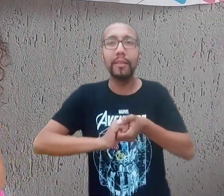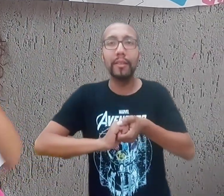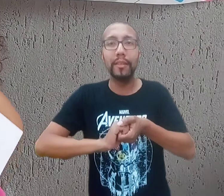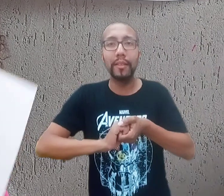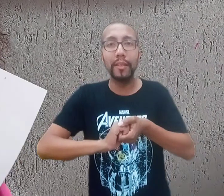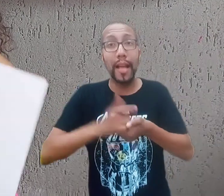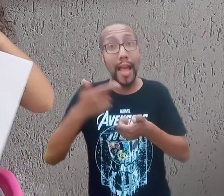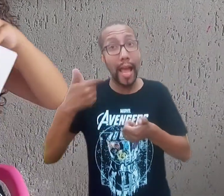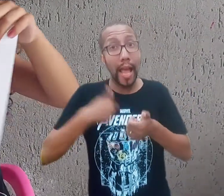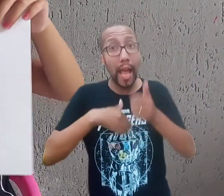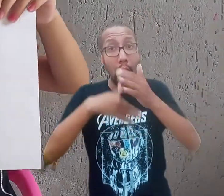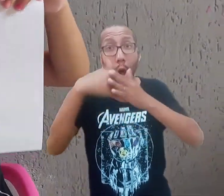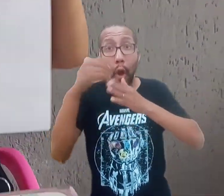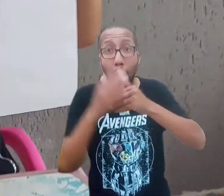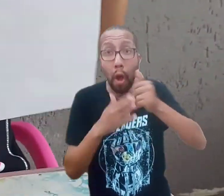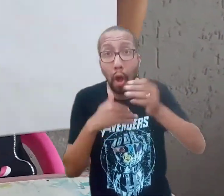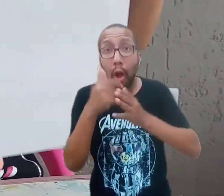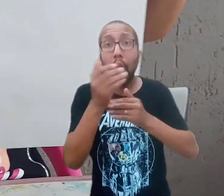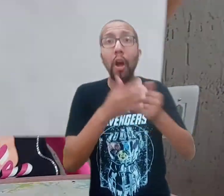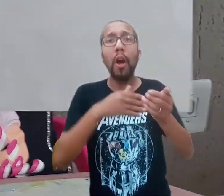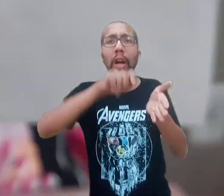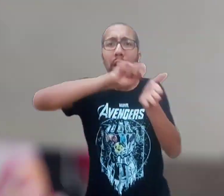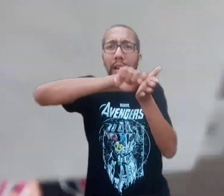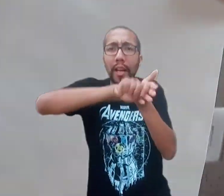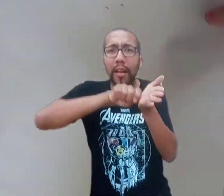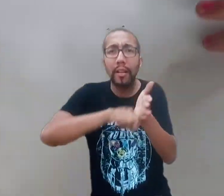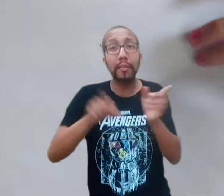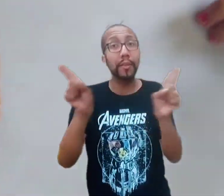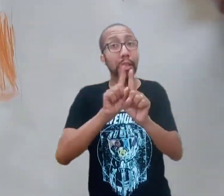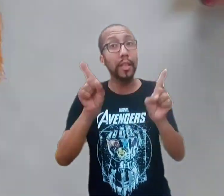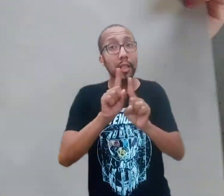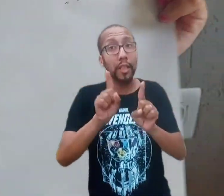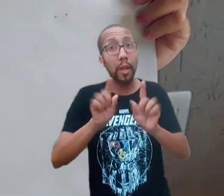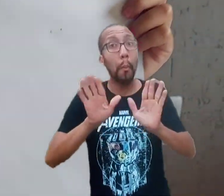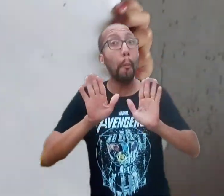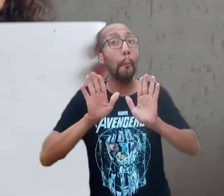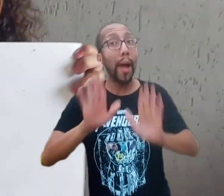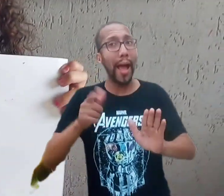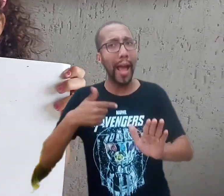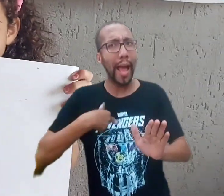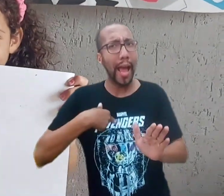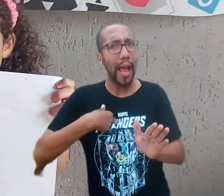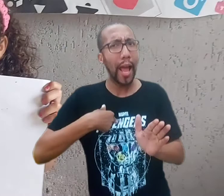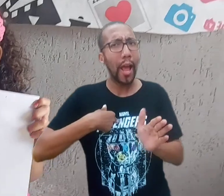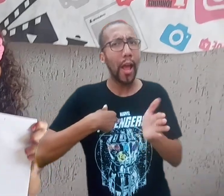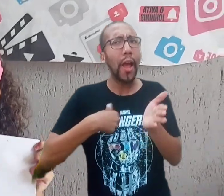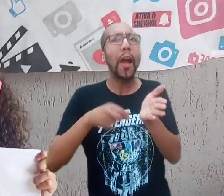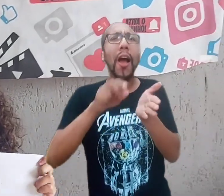Não sou profissional. Eu não sou profissional, mas eu desenho bem.